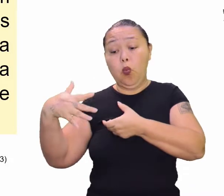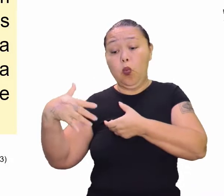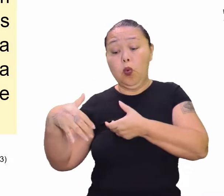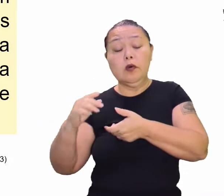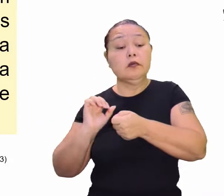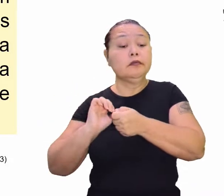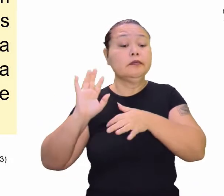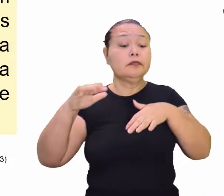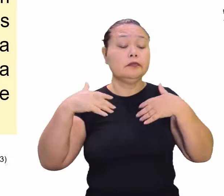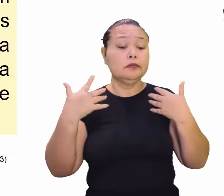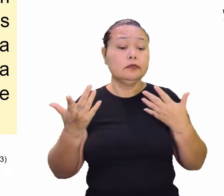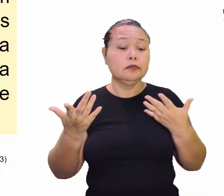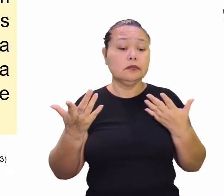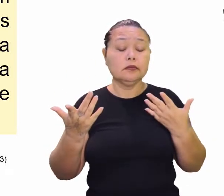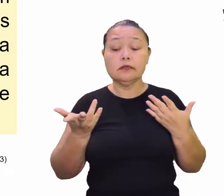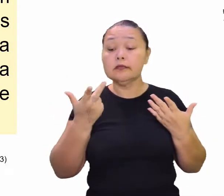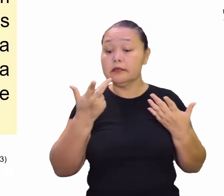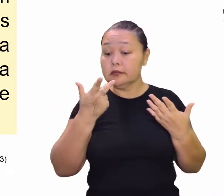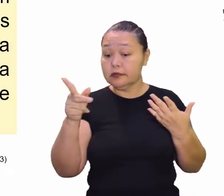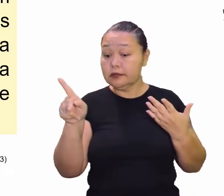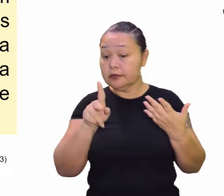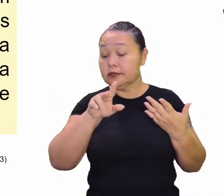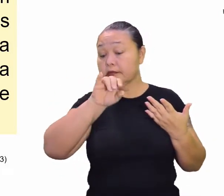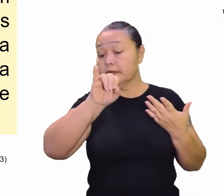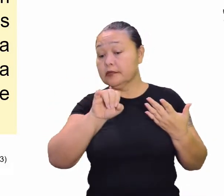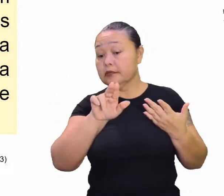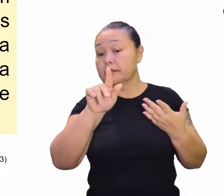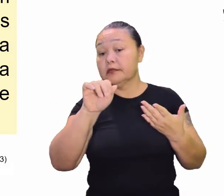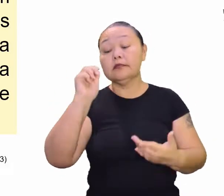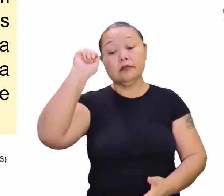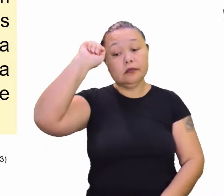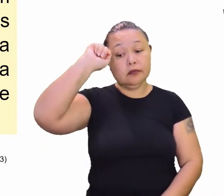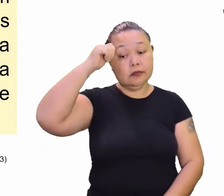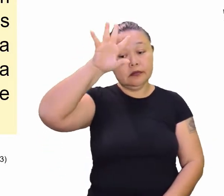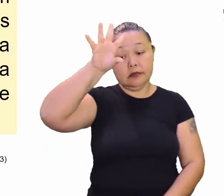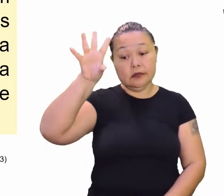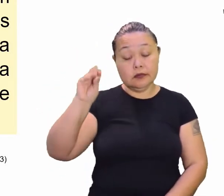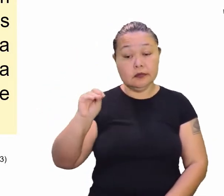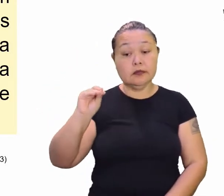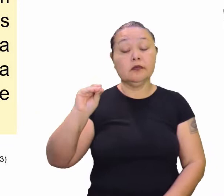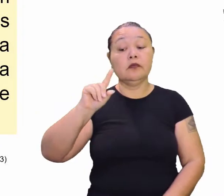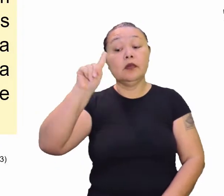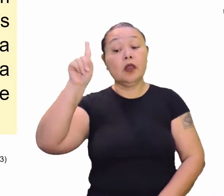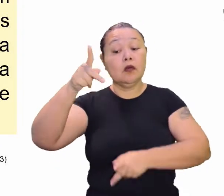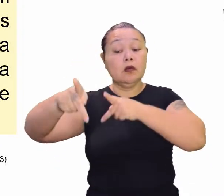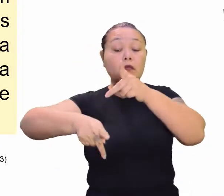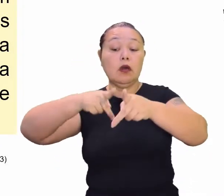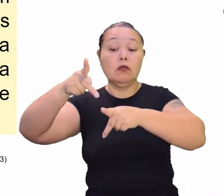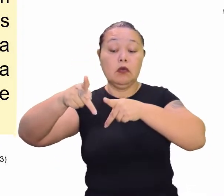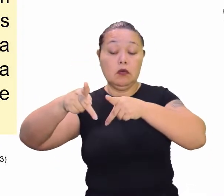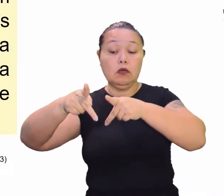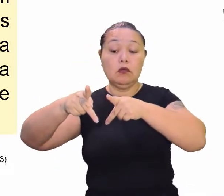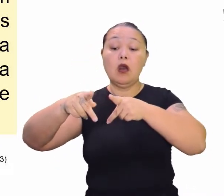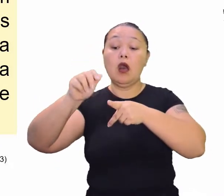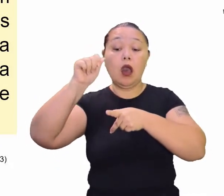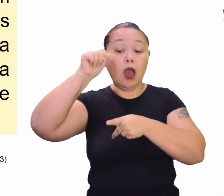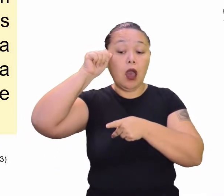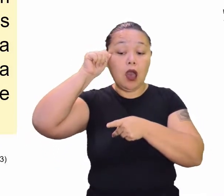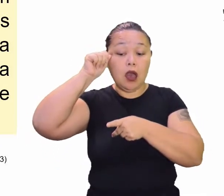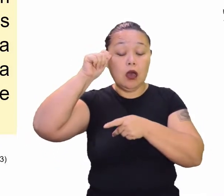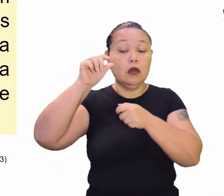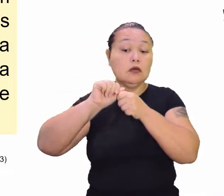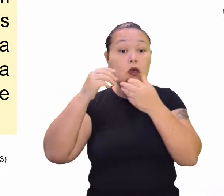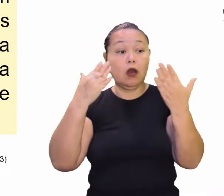repente, né, o professor Jorge até falou em outras aulas, mas e a África? Também passa, mas a população da Ásia nem se